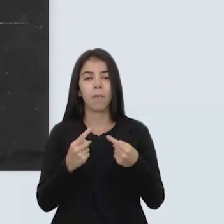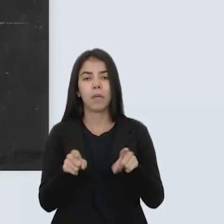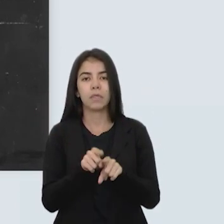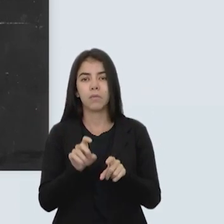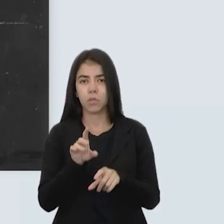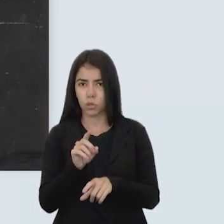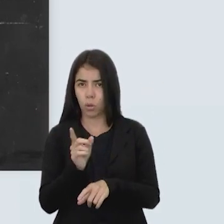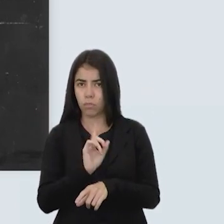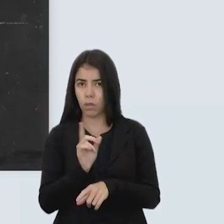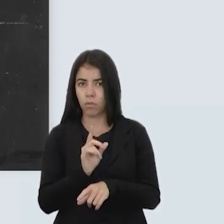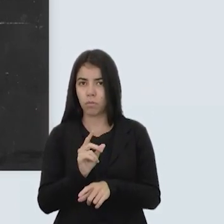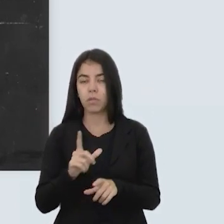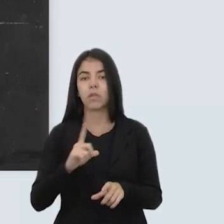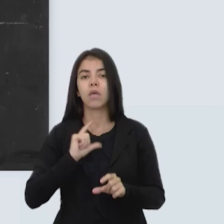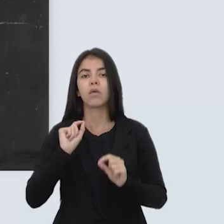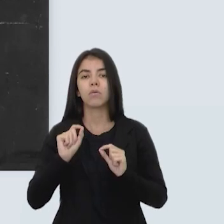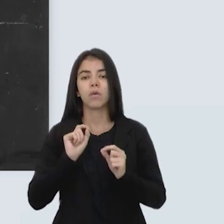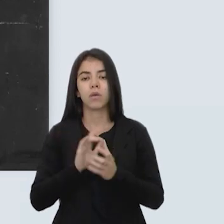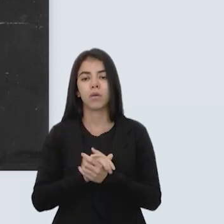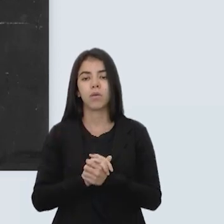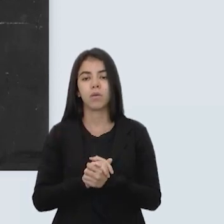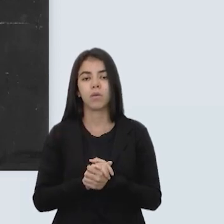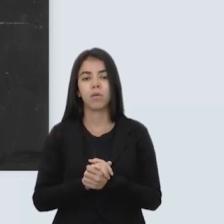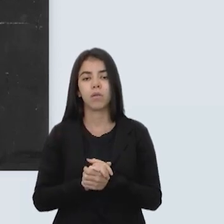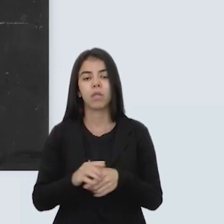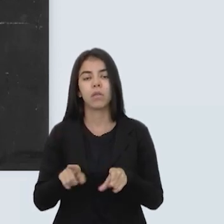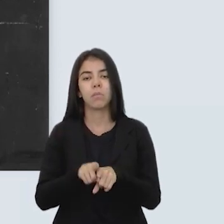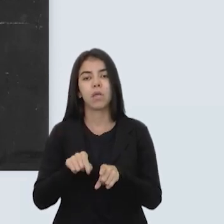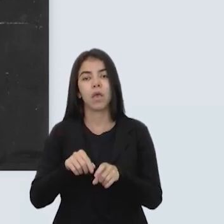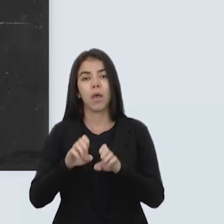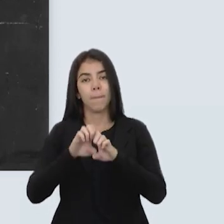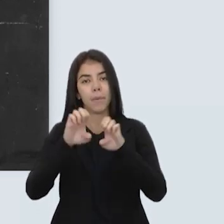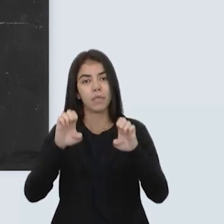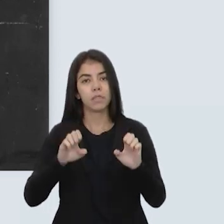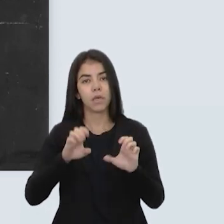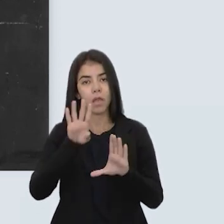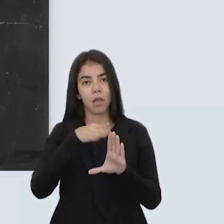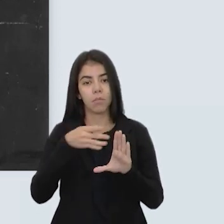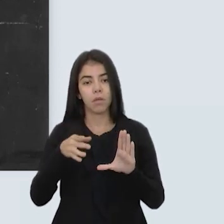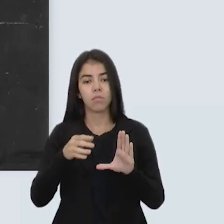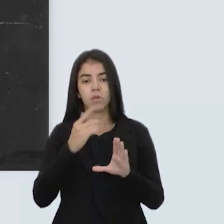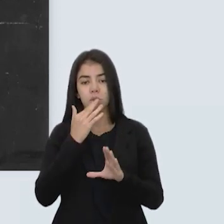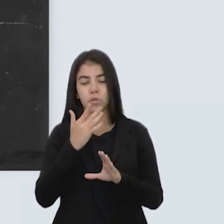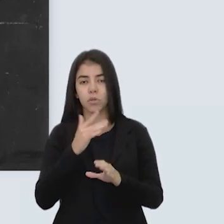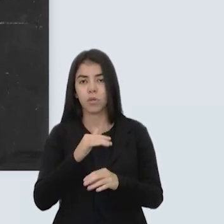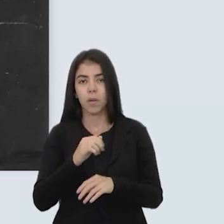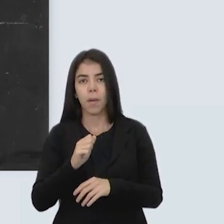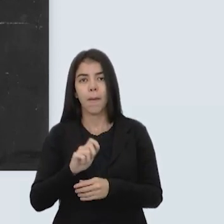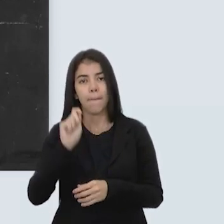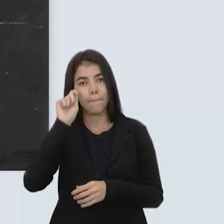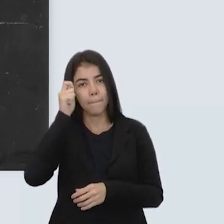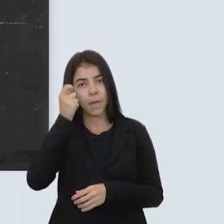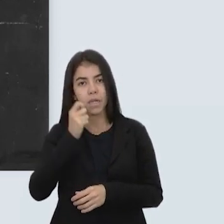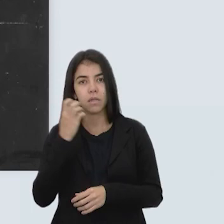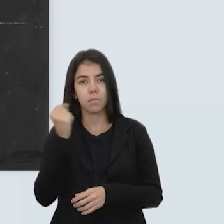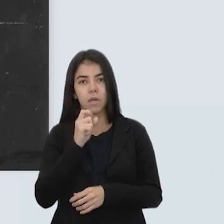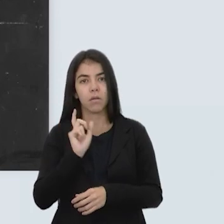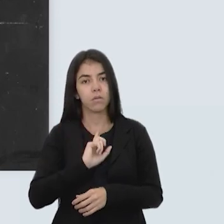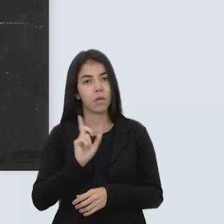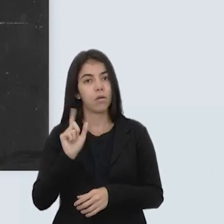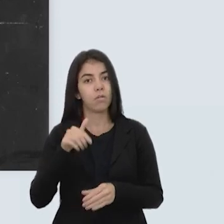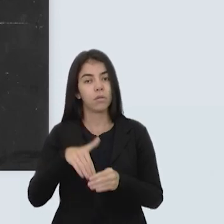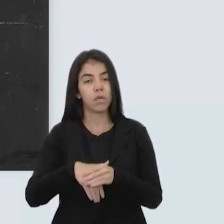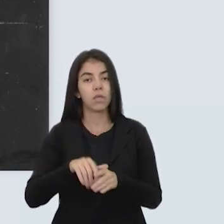isso? Não, na verdade essa é uma grande escala de cor, então você não tem só preto e branco, na verdade existem